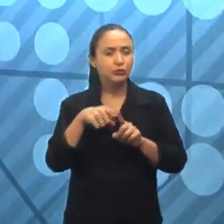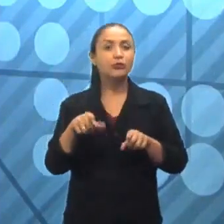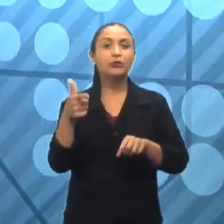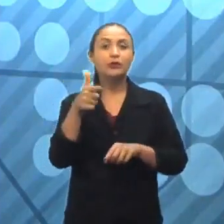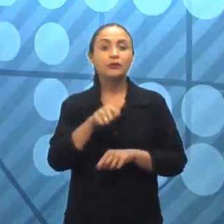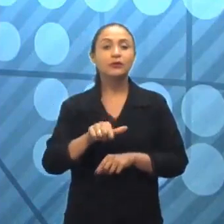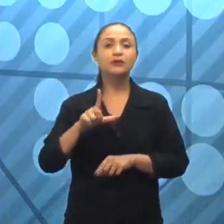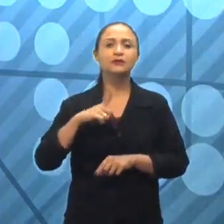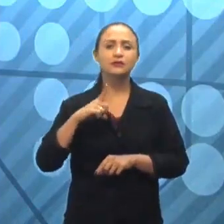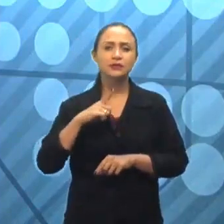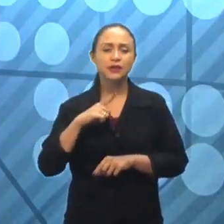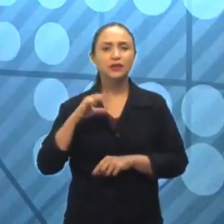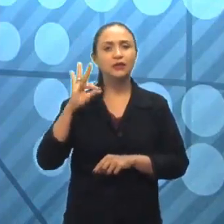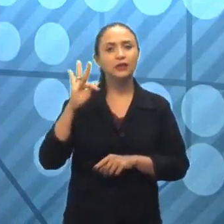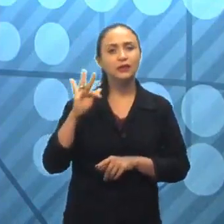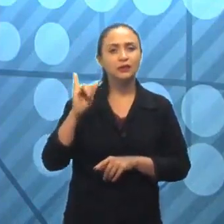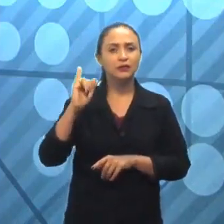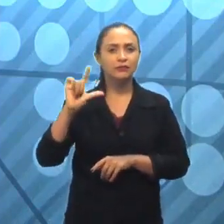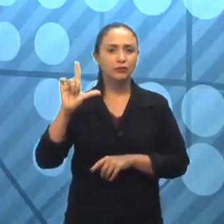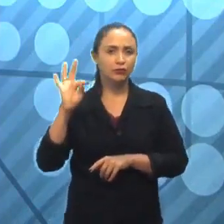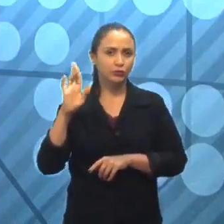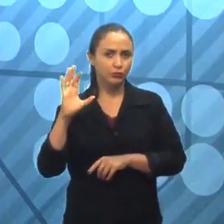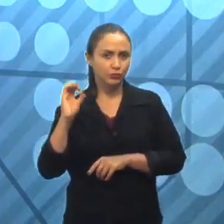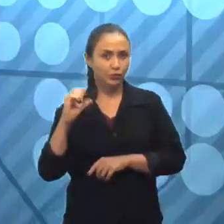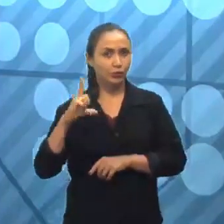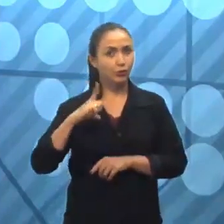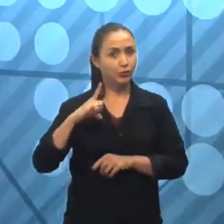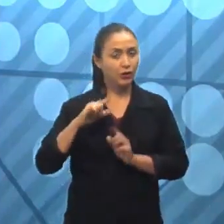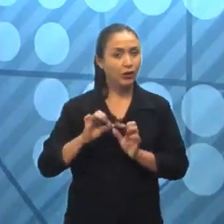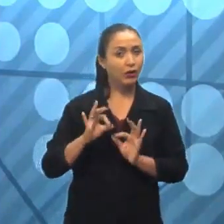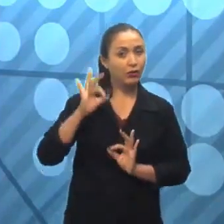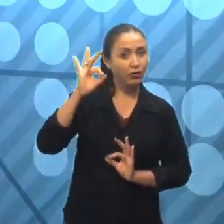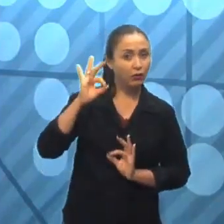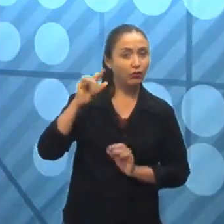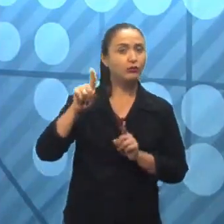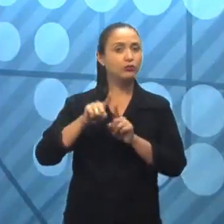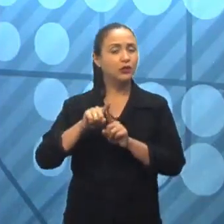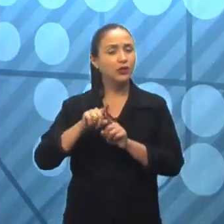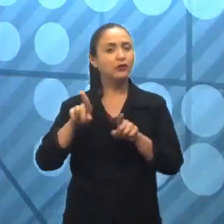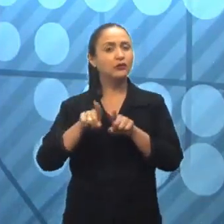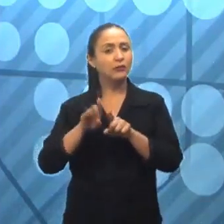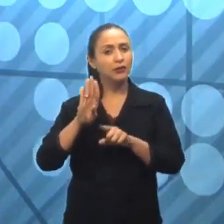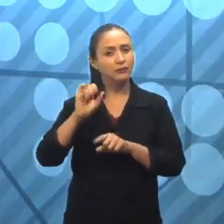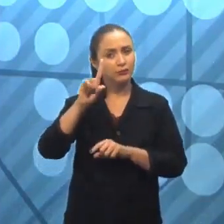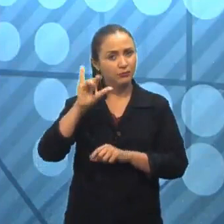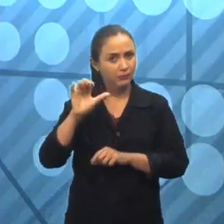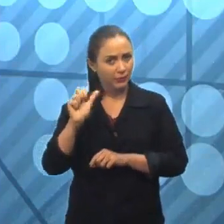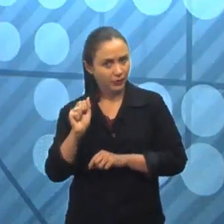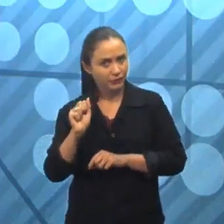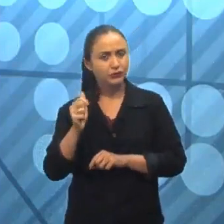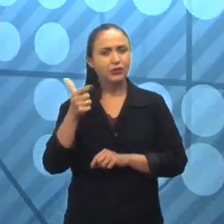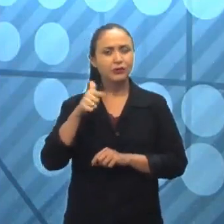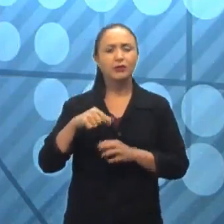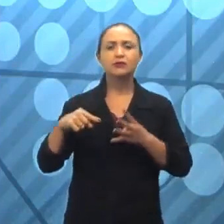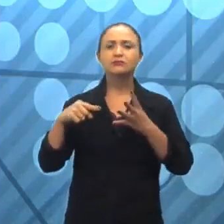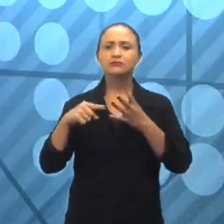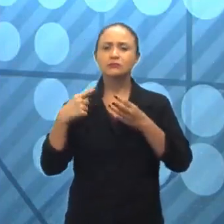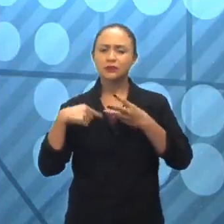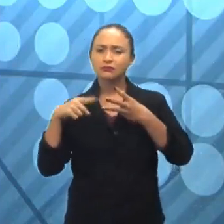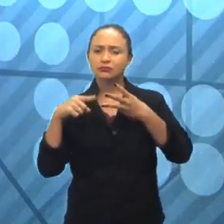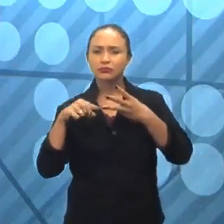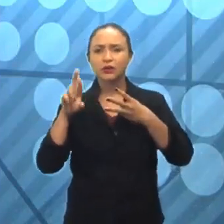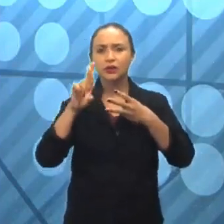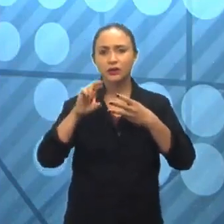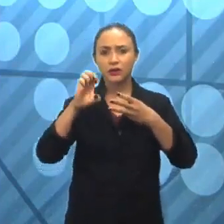filtro passa alta, filtro passa baixa, filtro passa banda e filtro rejeita a banda. Esses três tipos básicos